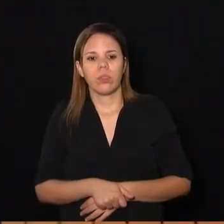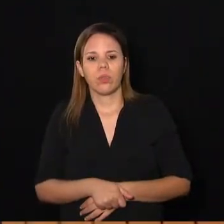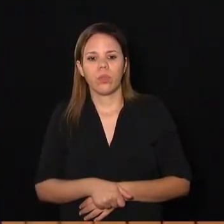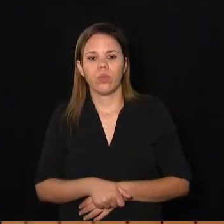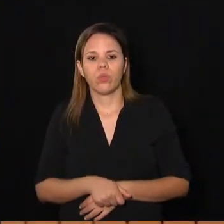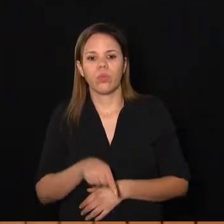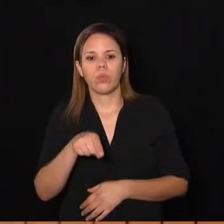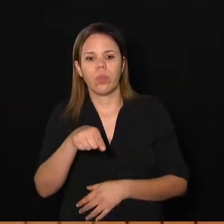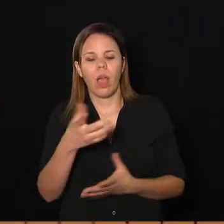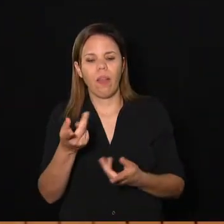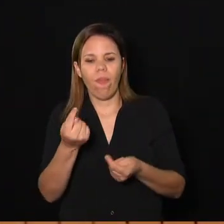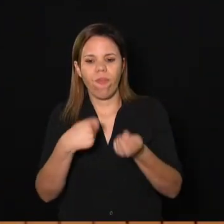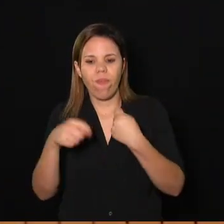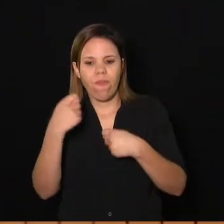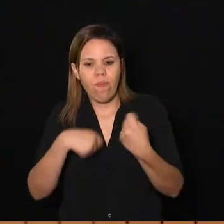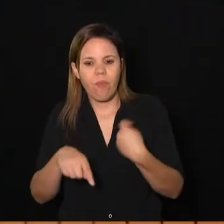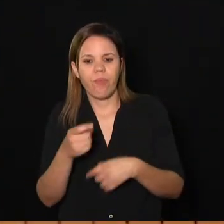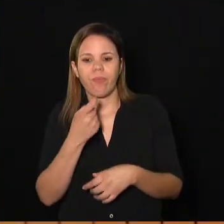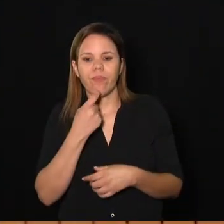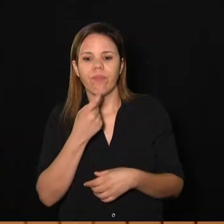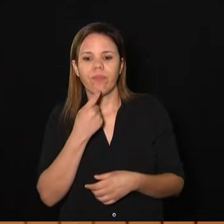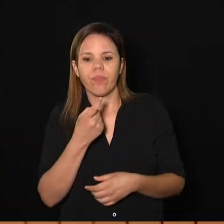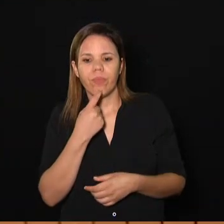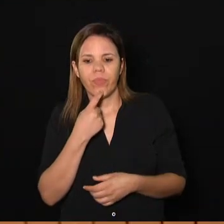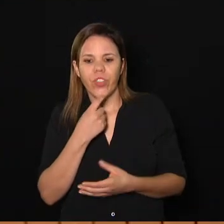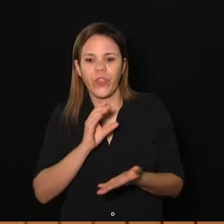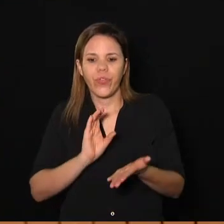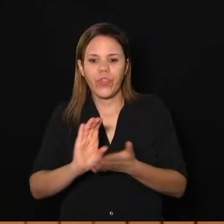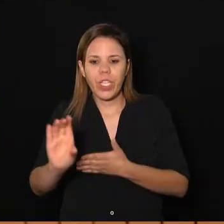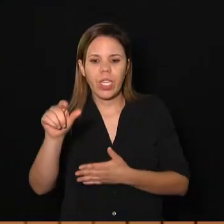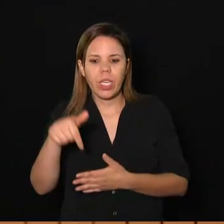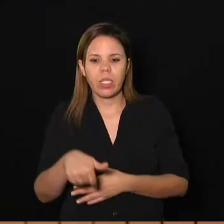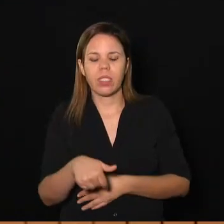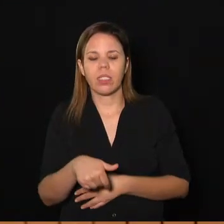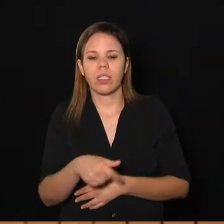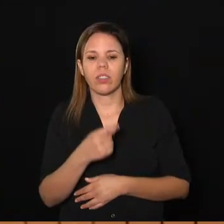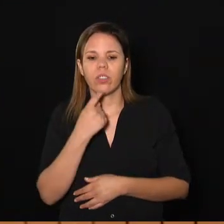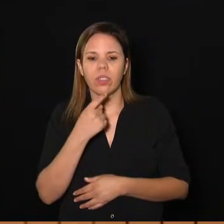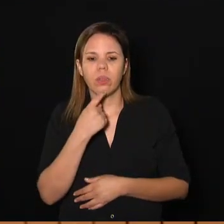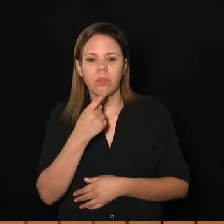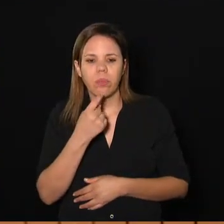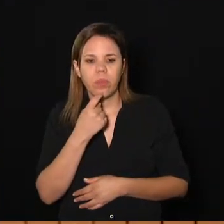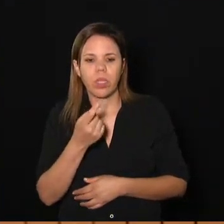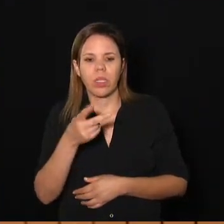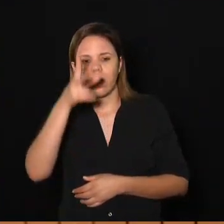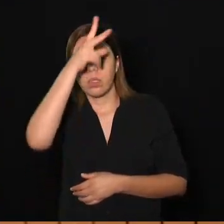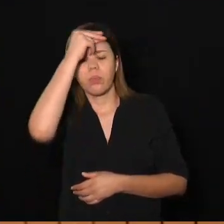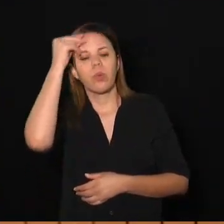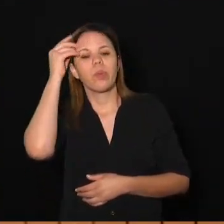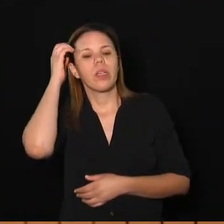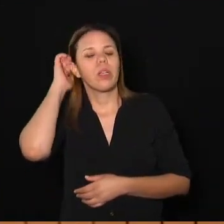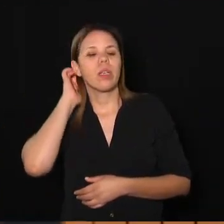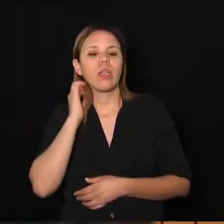economia de campinas para as finanças públicas do município de campinas me parece evidente que há interesse de que essa